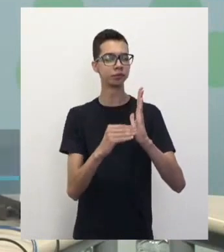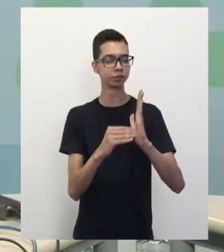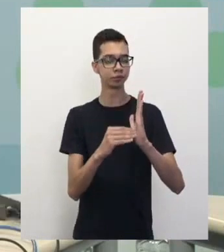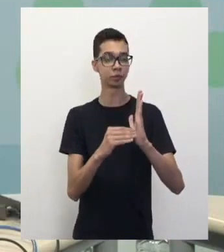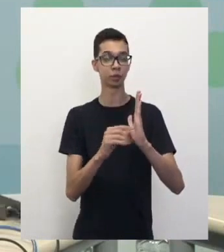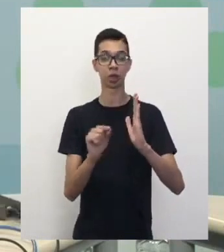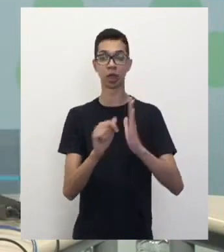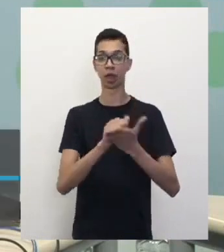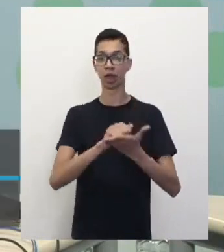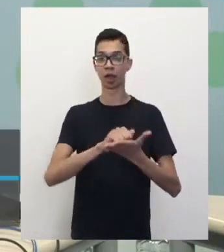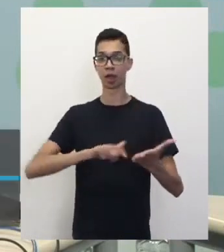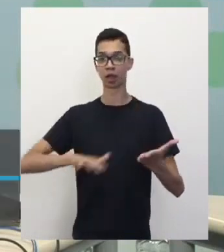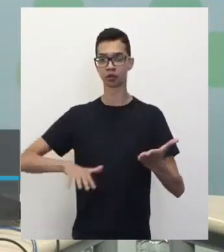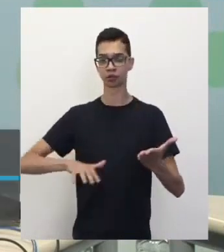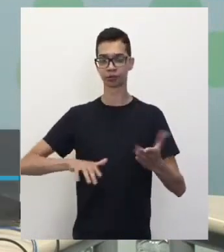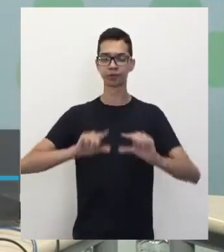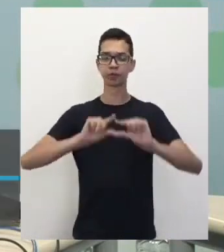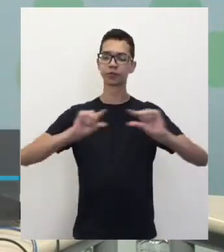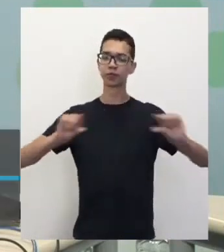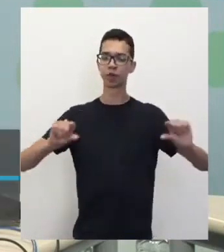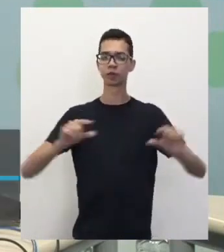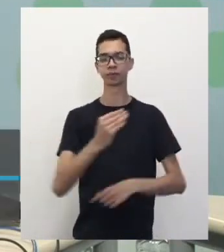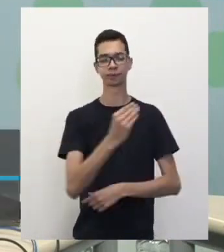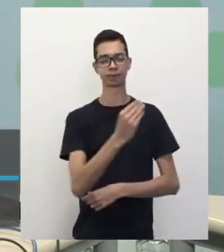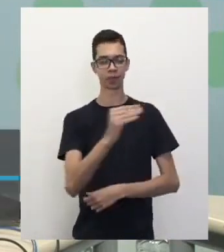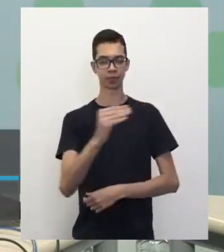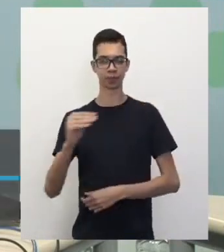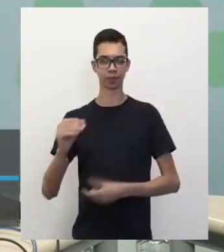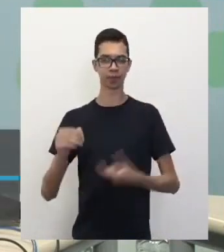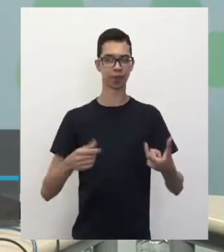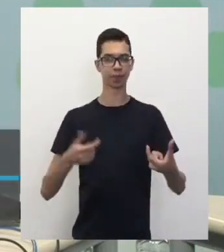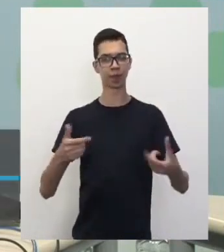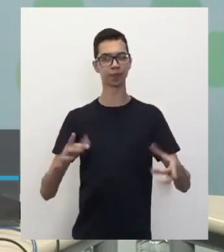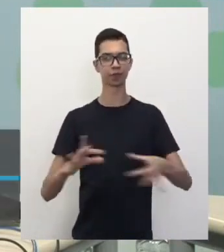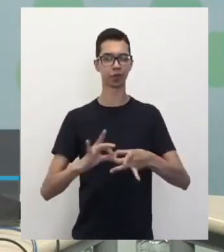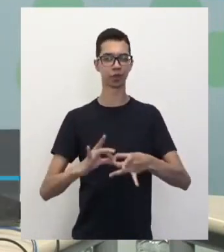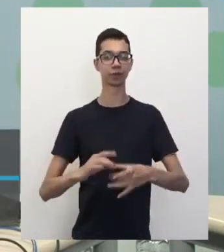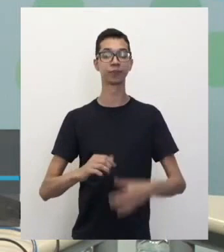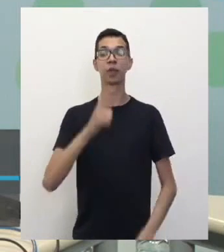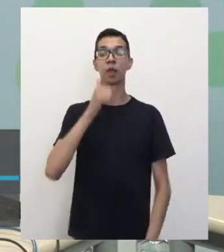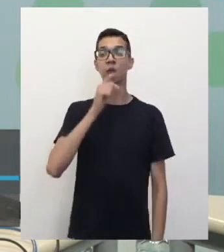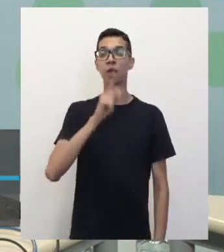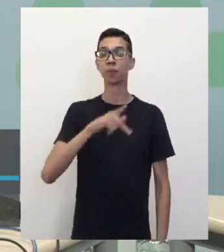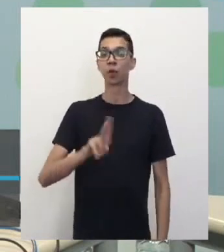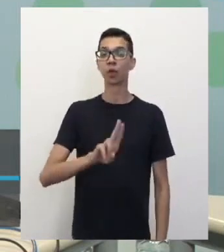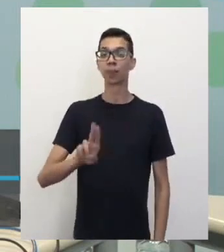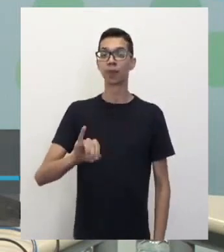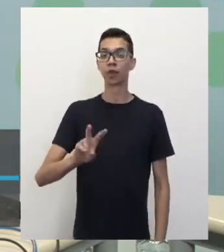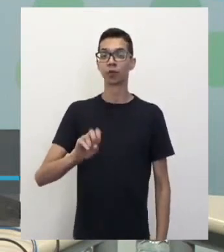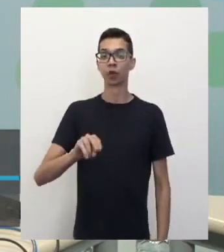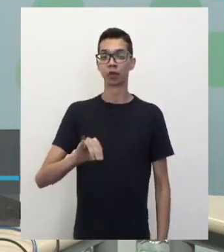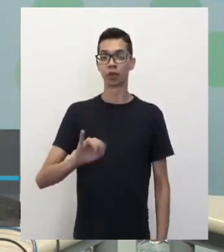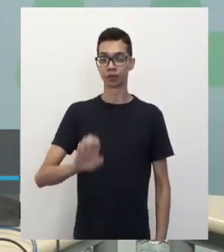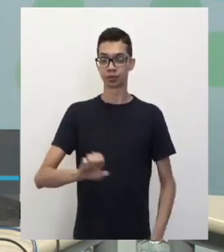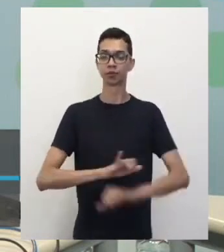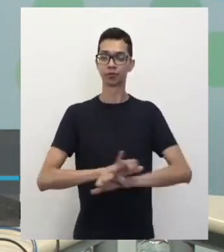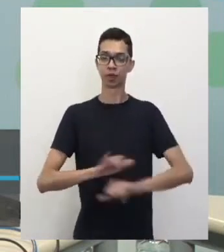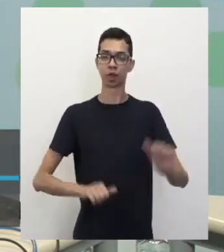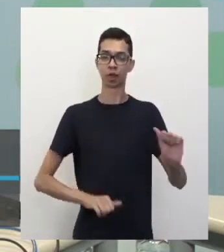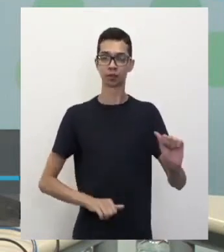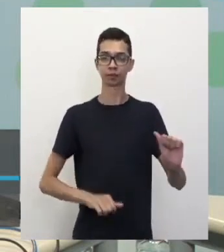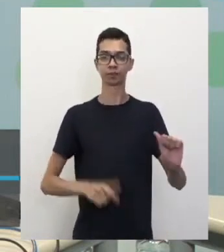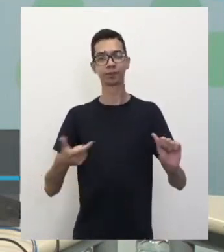dessa atividade de completar as frases com as conjunções, né? A Proivonice colocou que a A, ela colocaria a